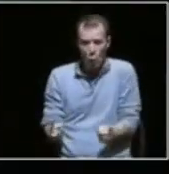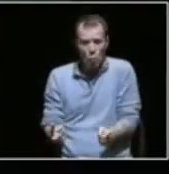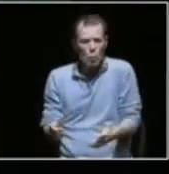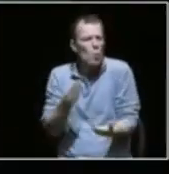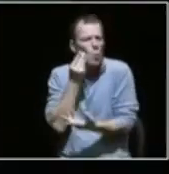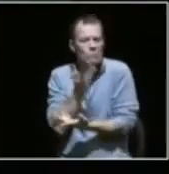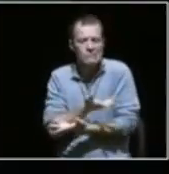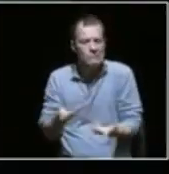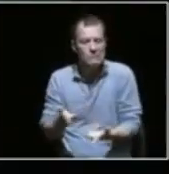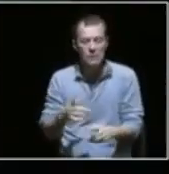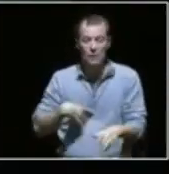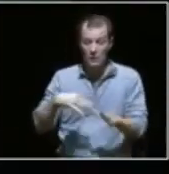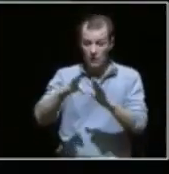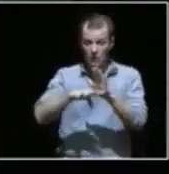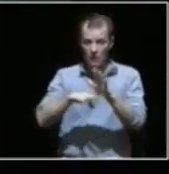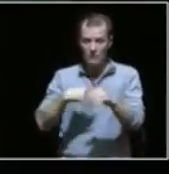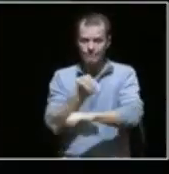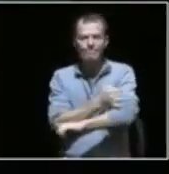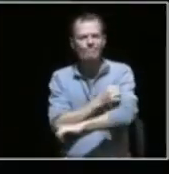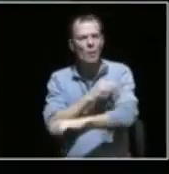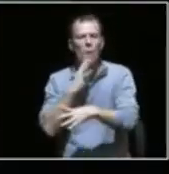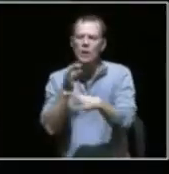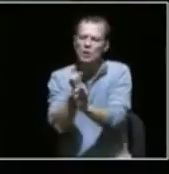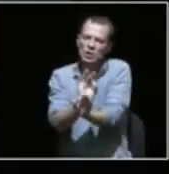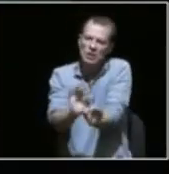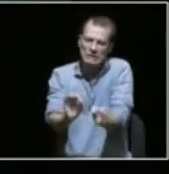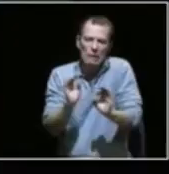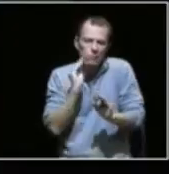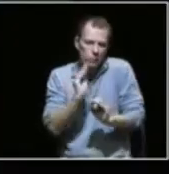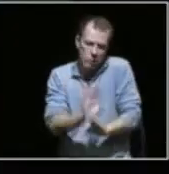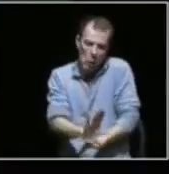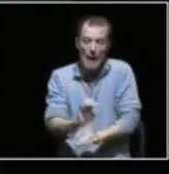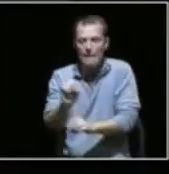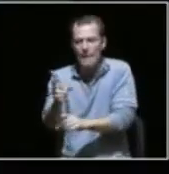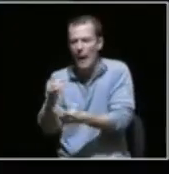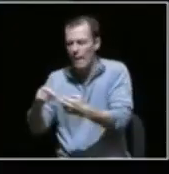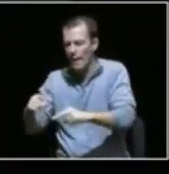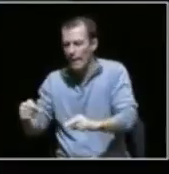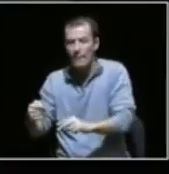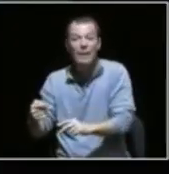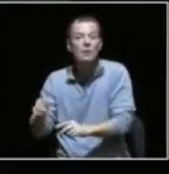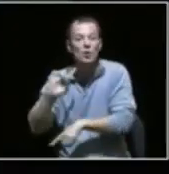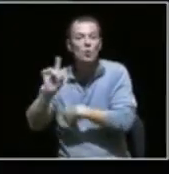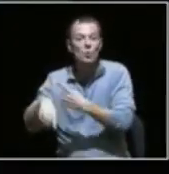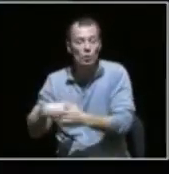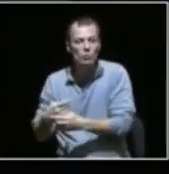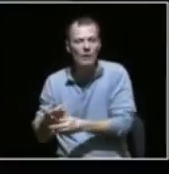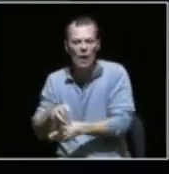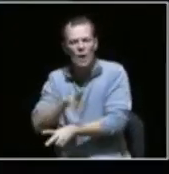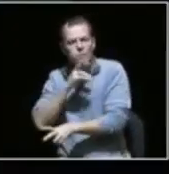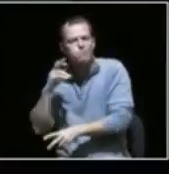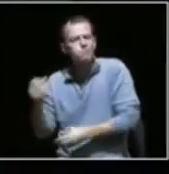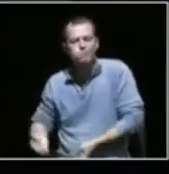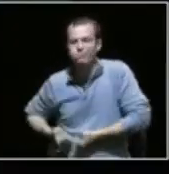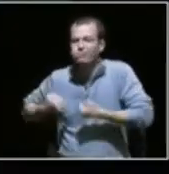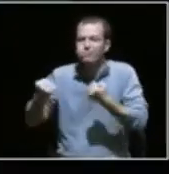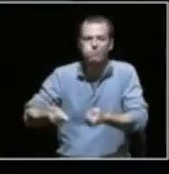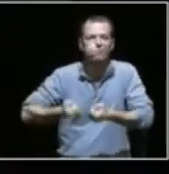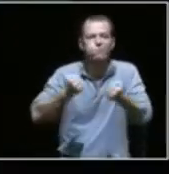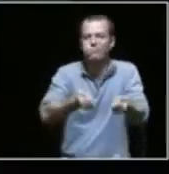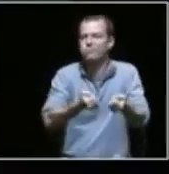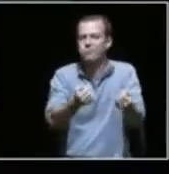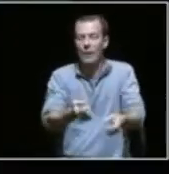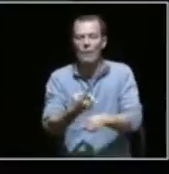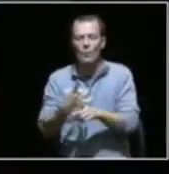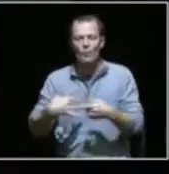seja, os programas habitacionais poderão ser excelentes, mas depois a Câmara poderá não ter capacidade de resposta para a procura,